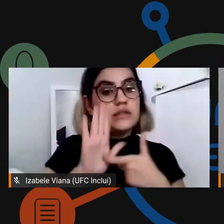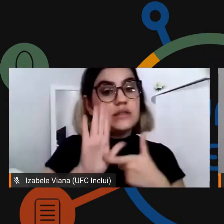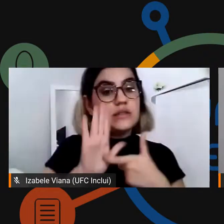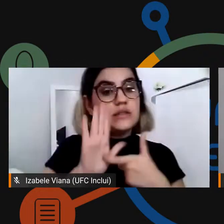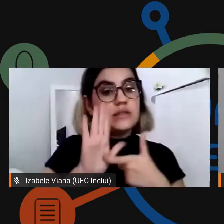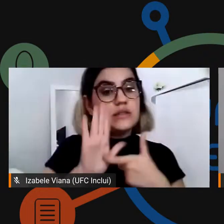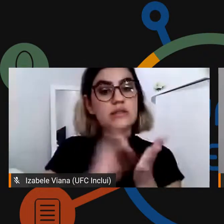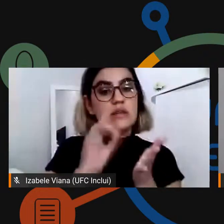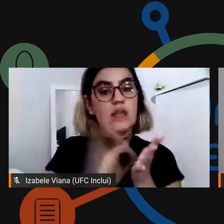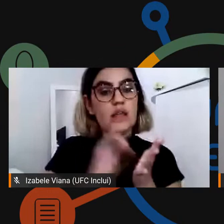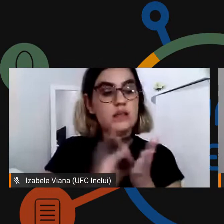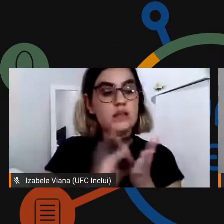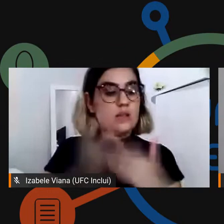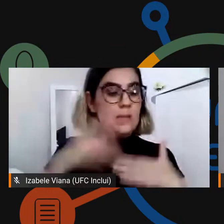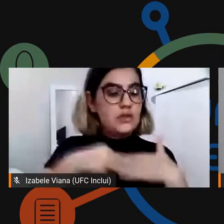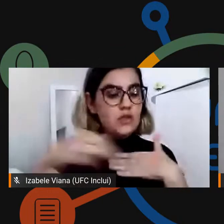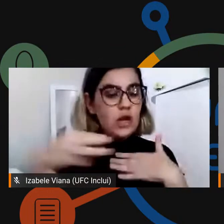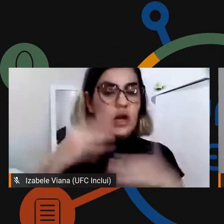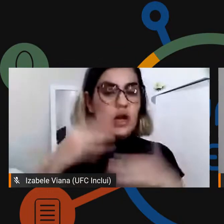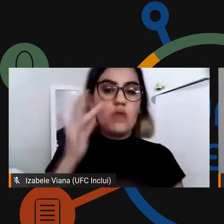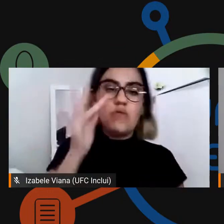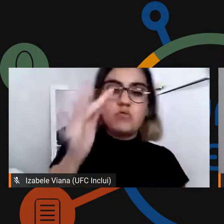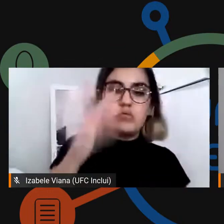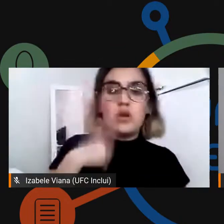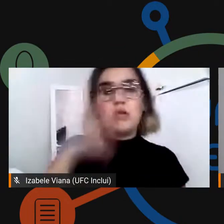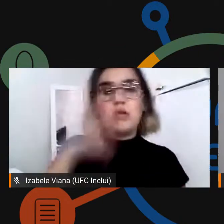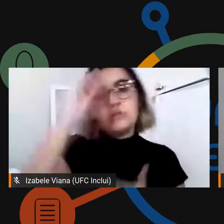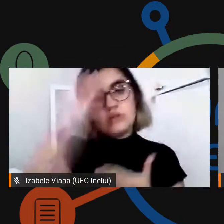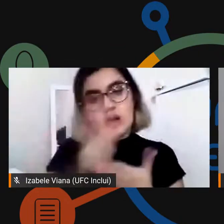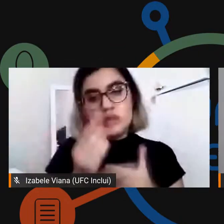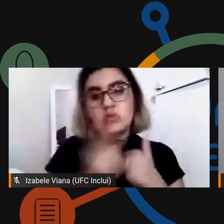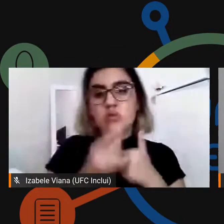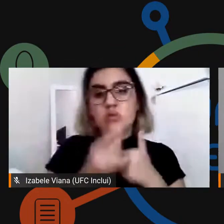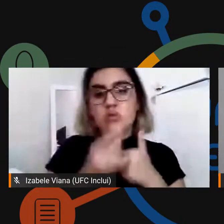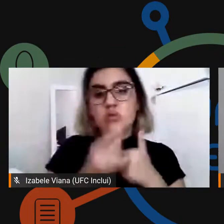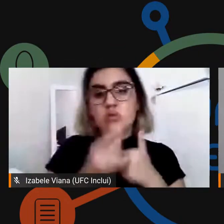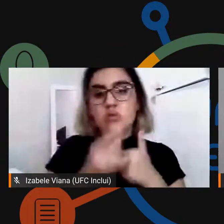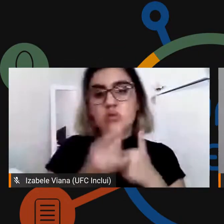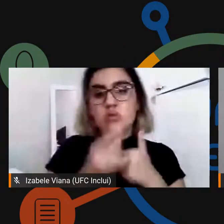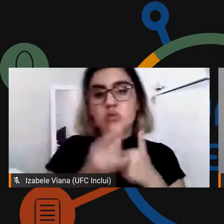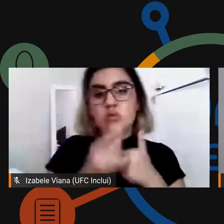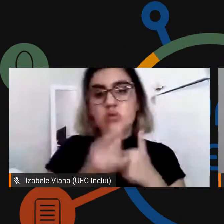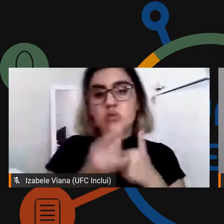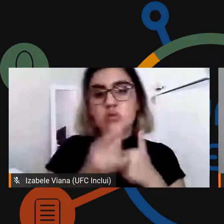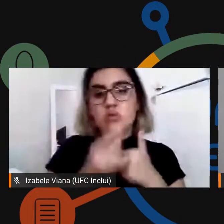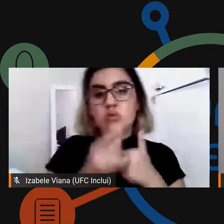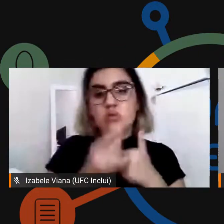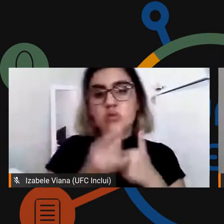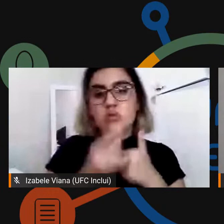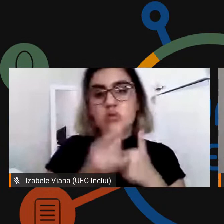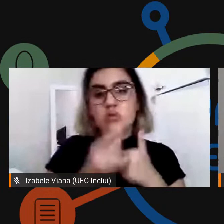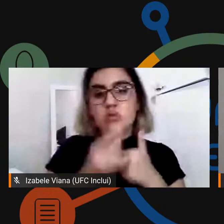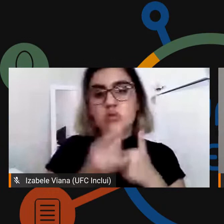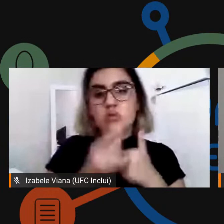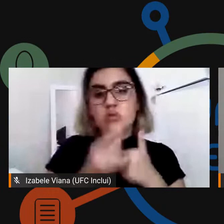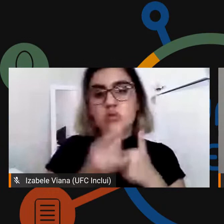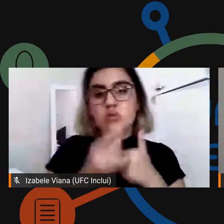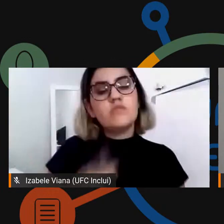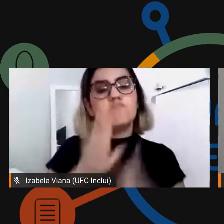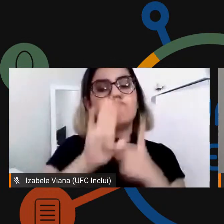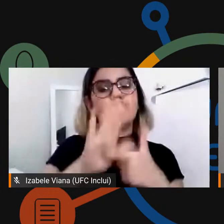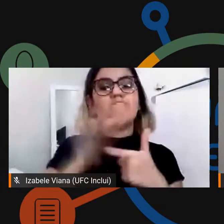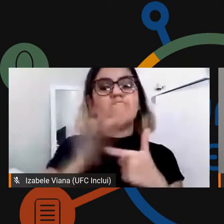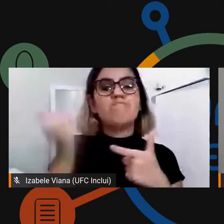doutorado, enfim, outros trabalhos, mas eu só queria, mais uma vez aqui, enaltecer a presença de eventos como esse, que para mim são muito especiais. Inclusive, ainda guardo hoje